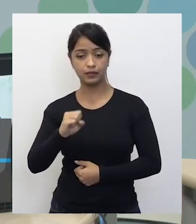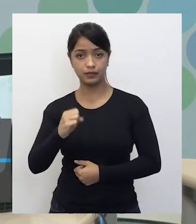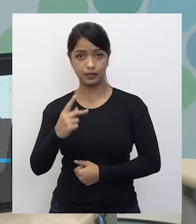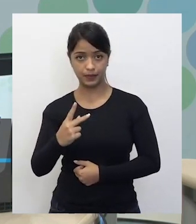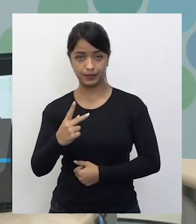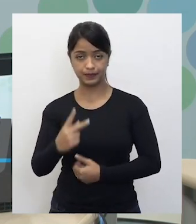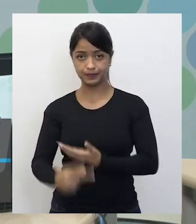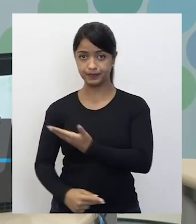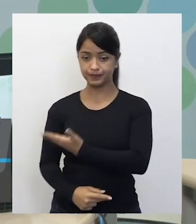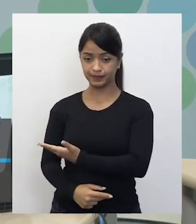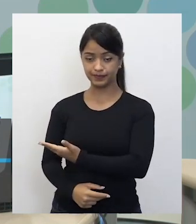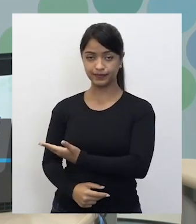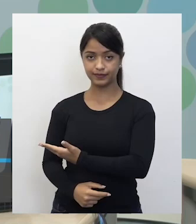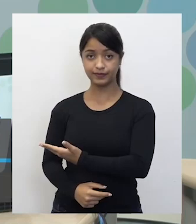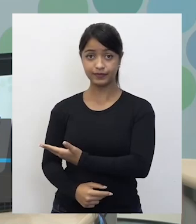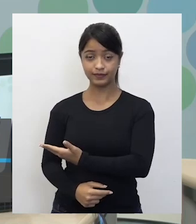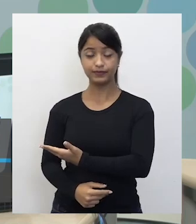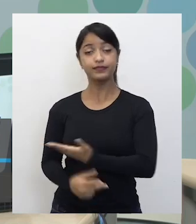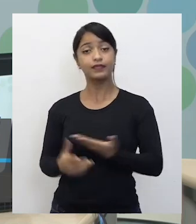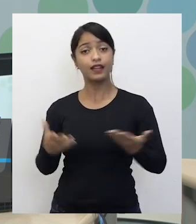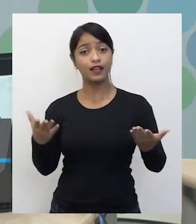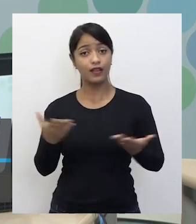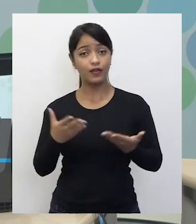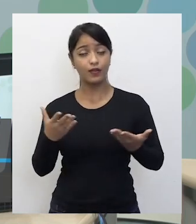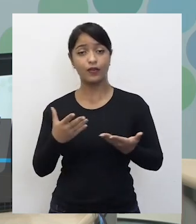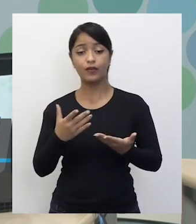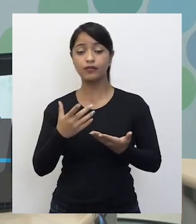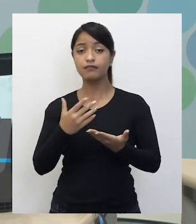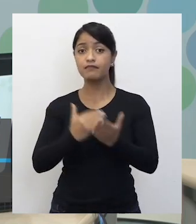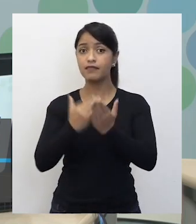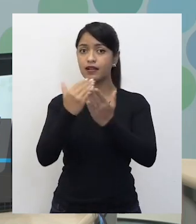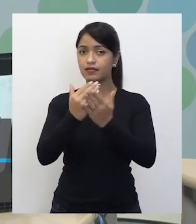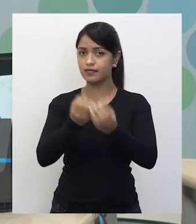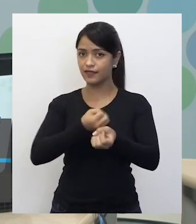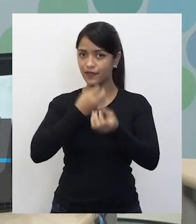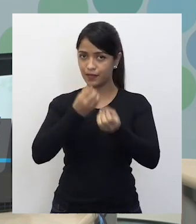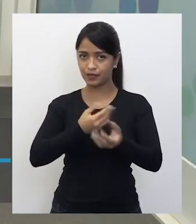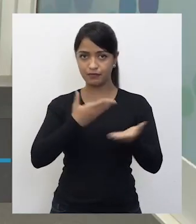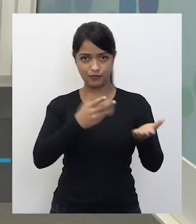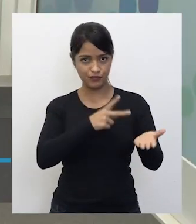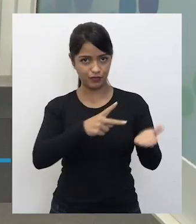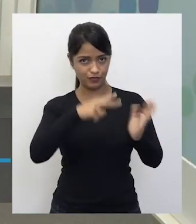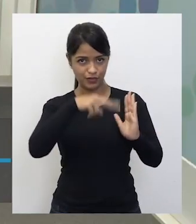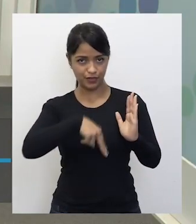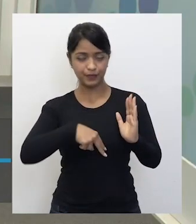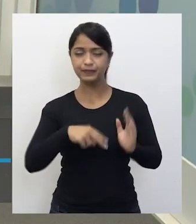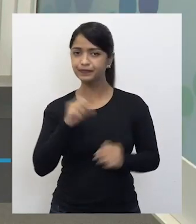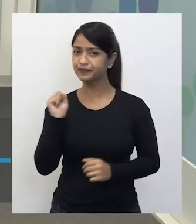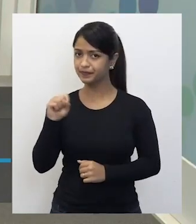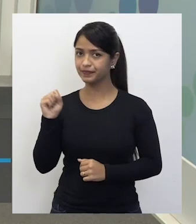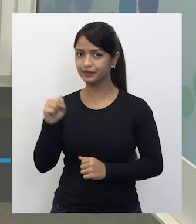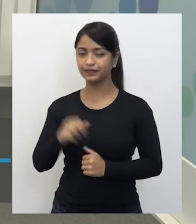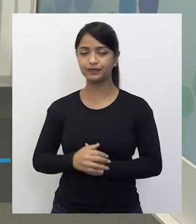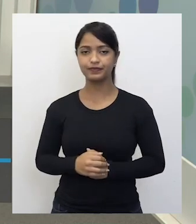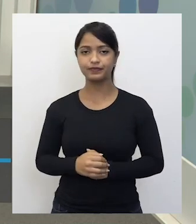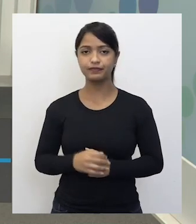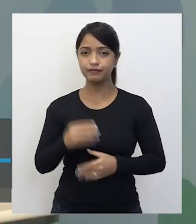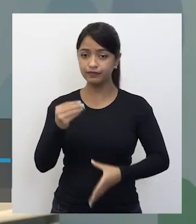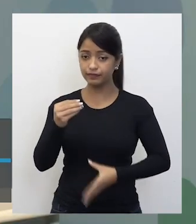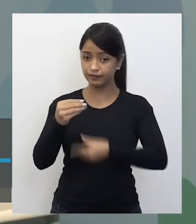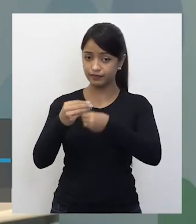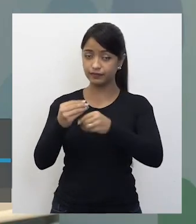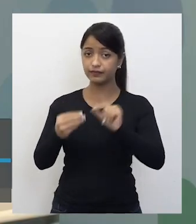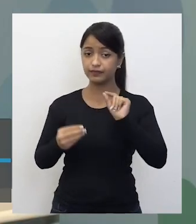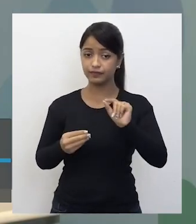CMSP, né? E agora nós temos um Para Saber Mais que o professor vai trazer aí para nós, né? Exatamente. Só complementando,